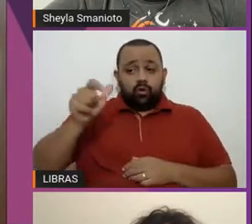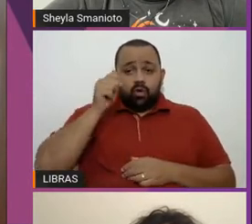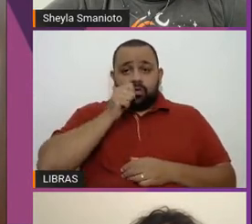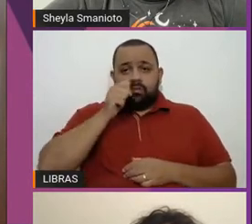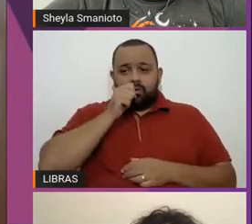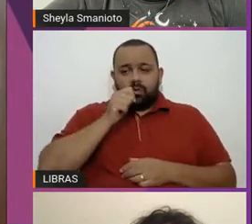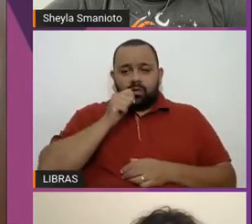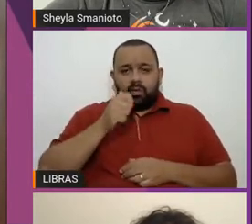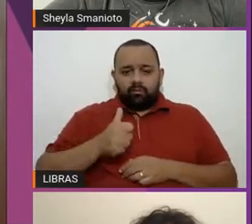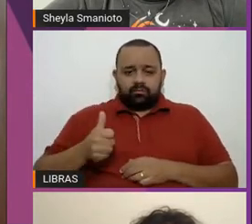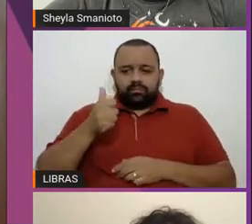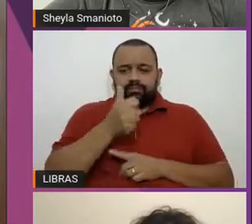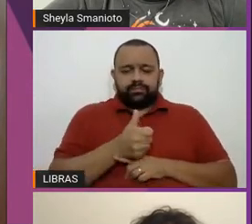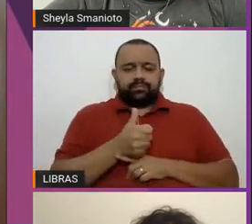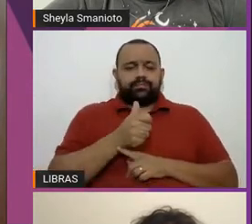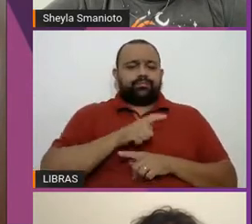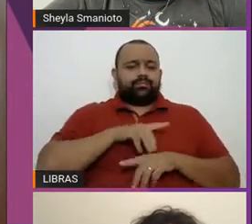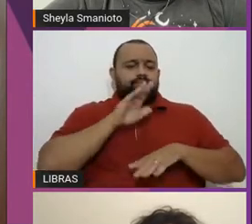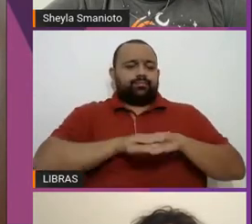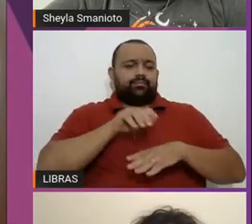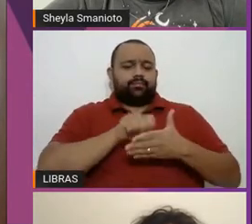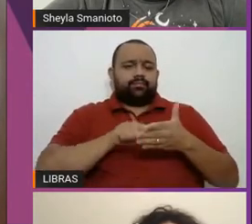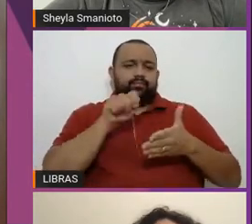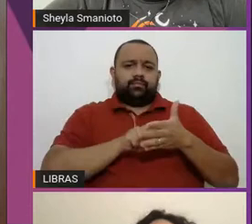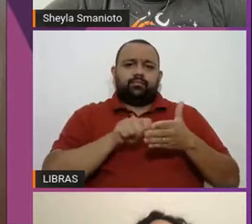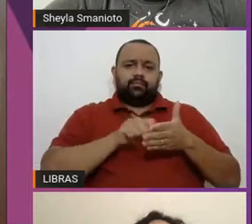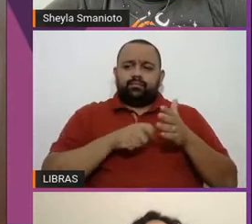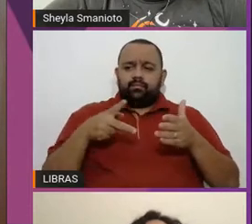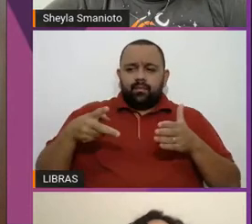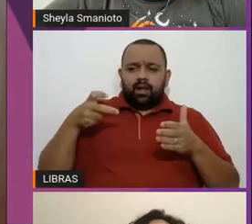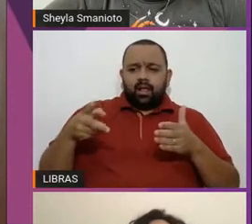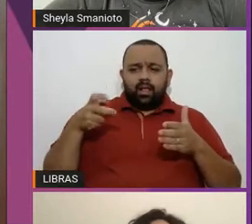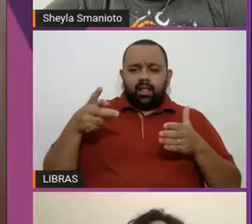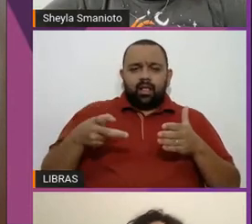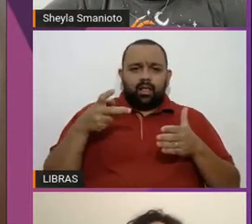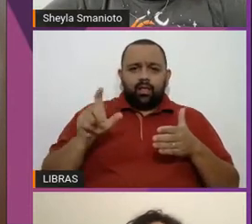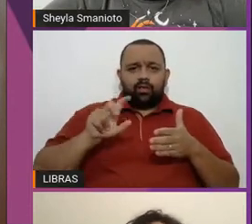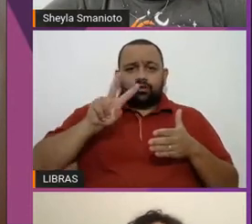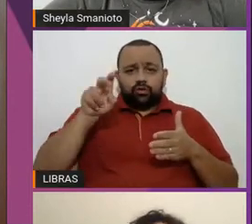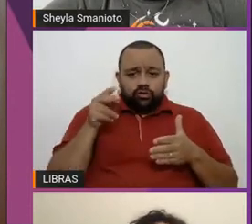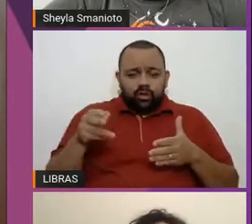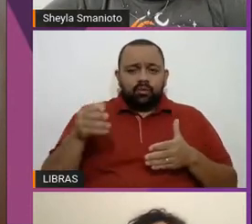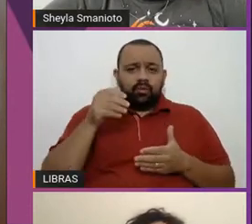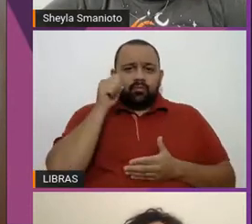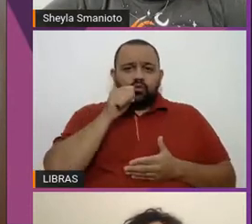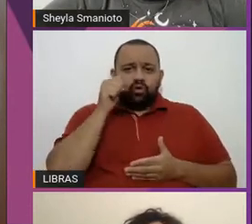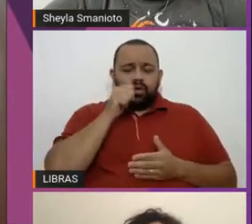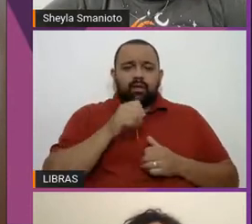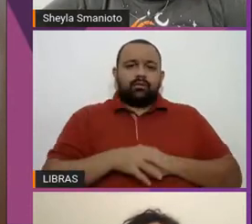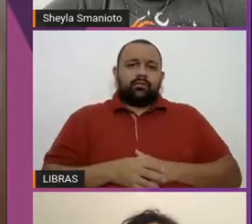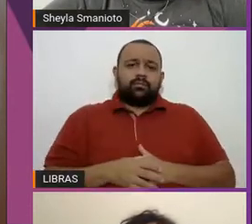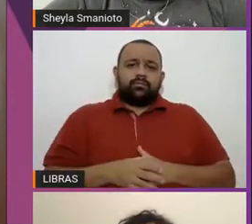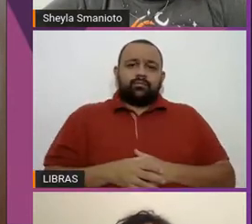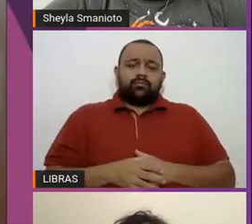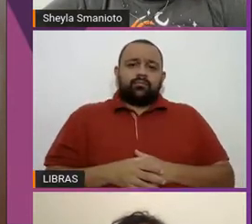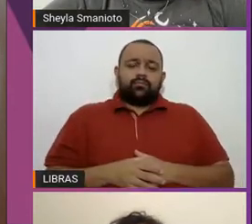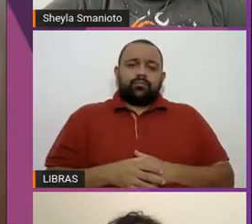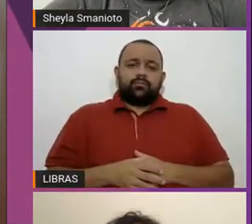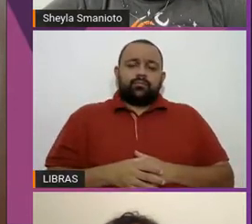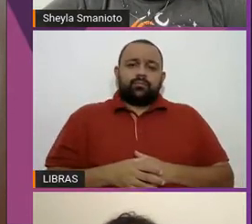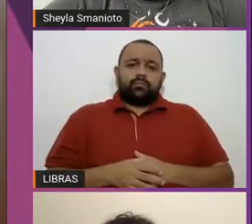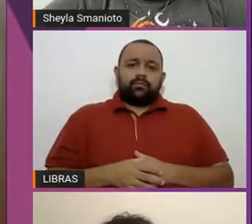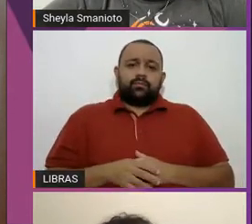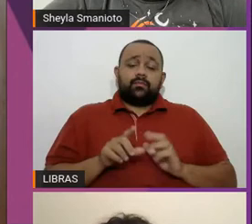mas também de identificação que uma mulher presente sobre fé e é a outra